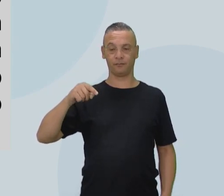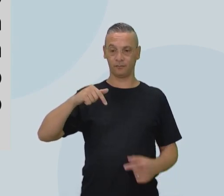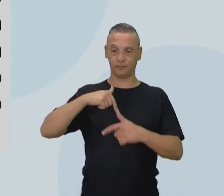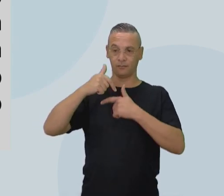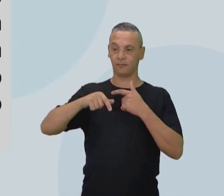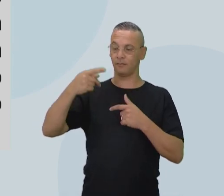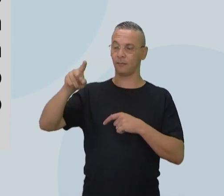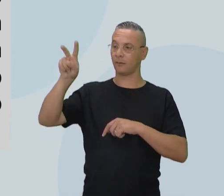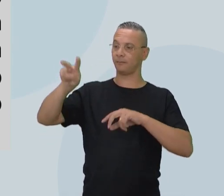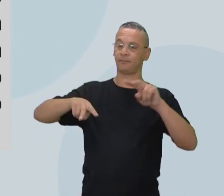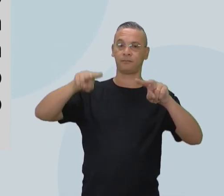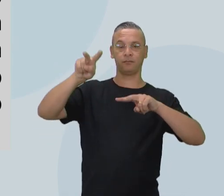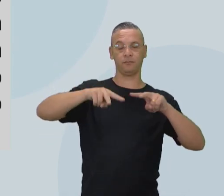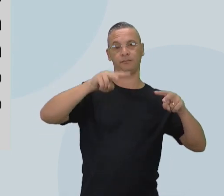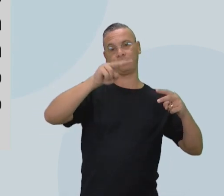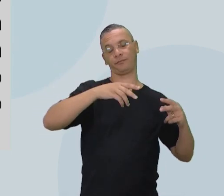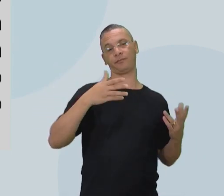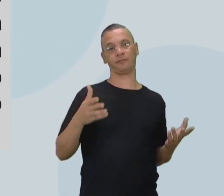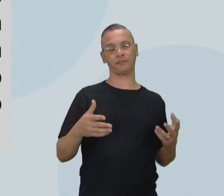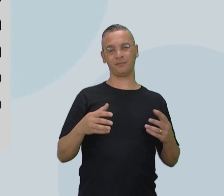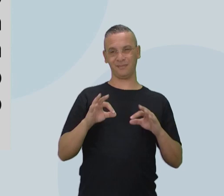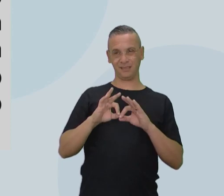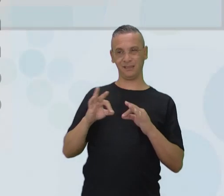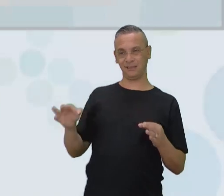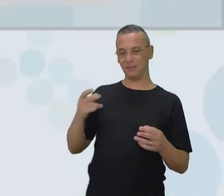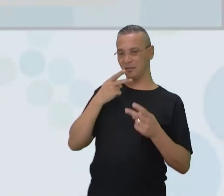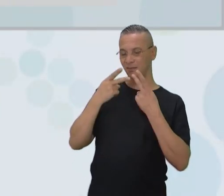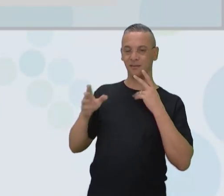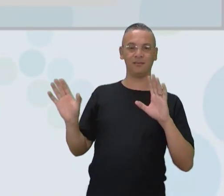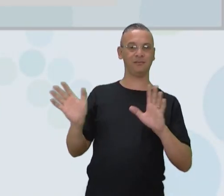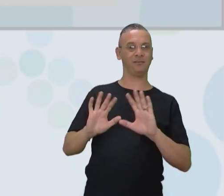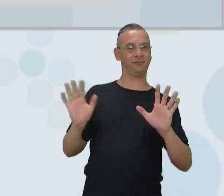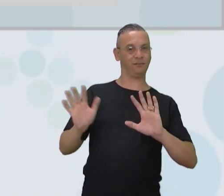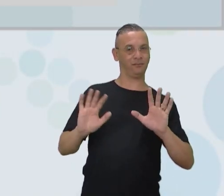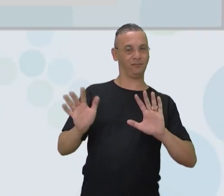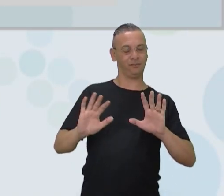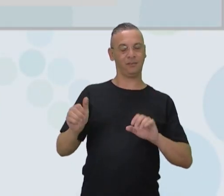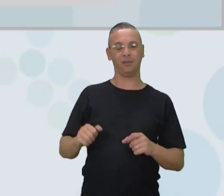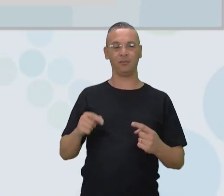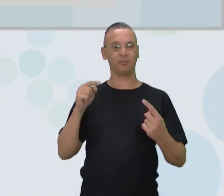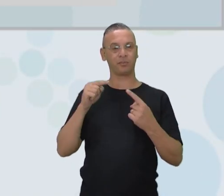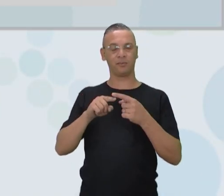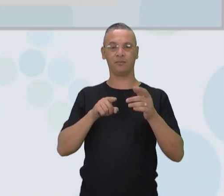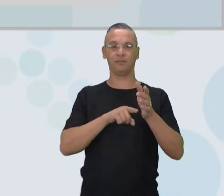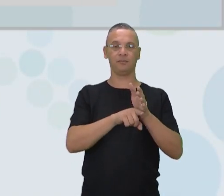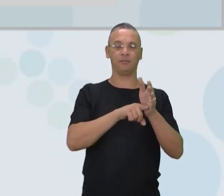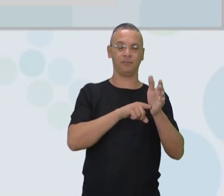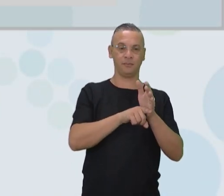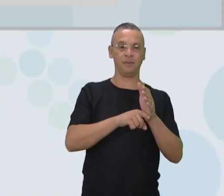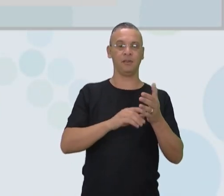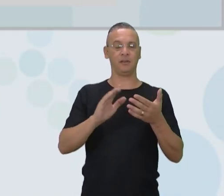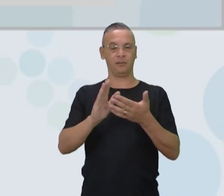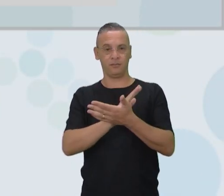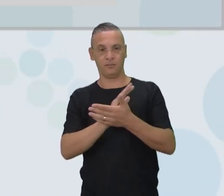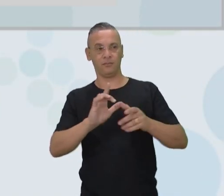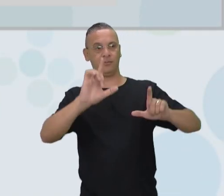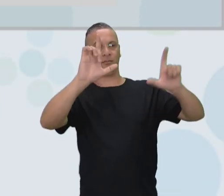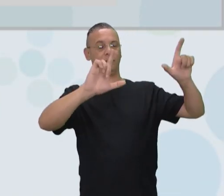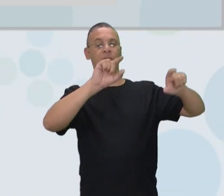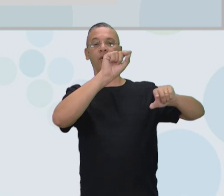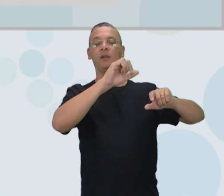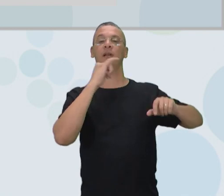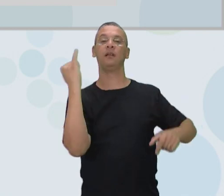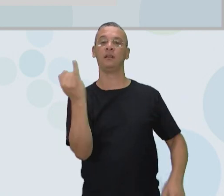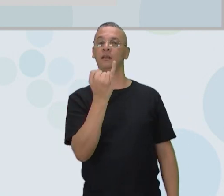do observatório. Então, assim, não é uma crítica simples. Ele está fazendo um levantamento de parte da imprensa que é